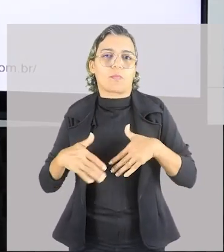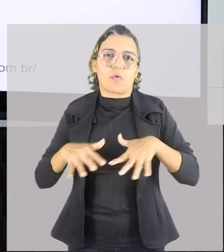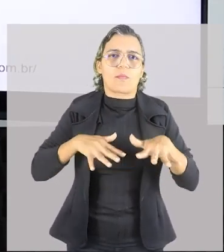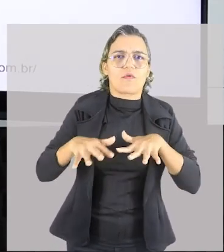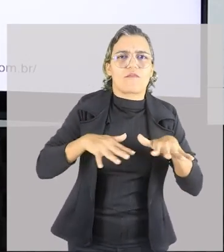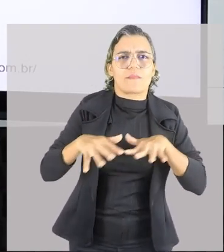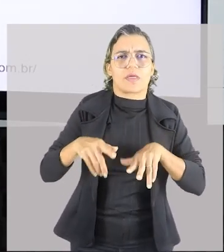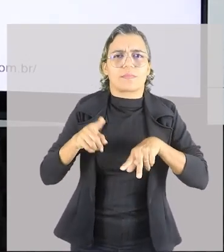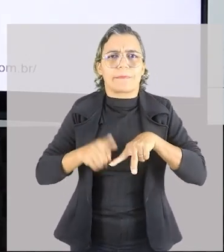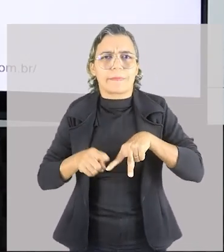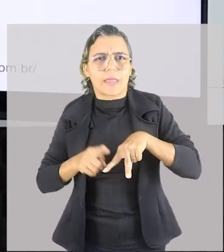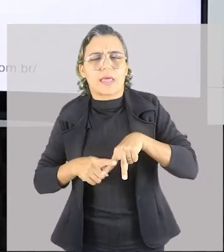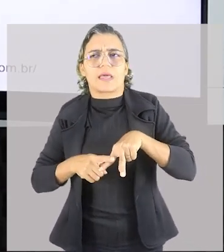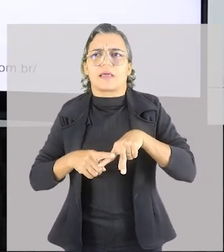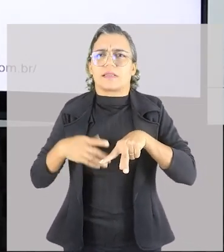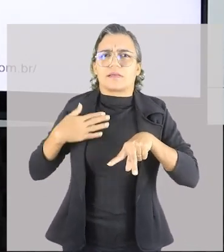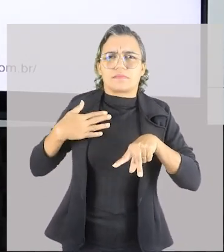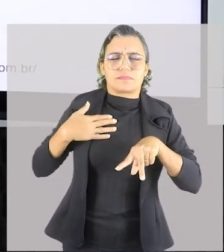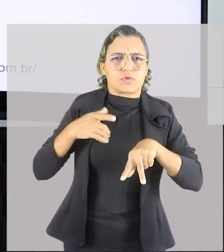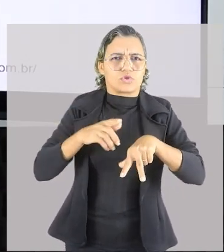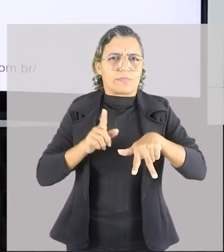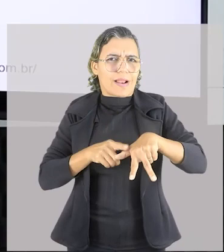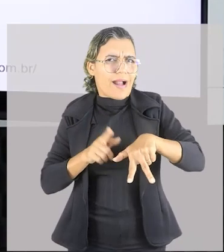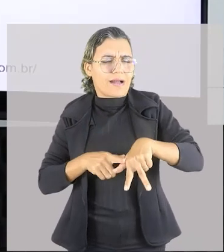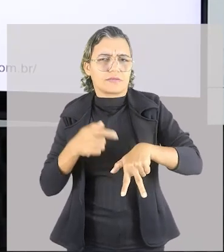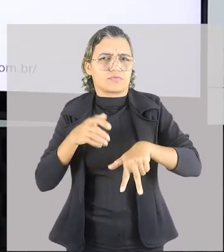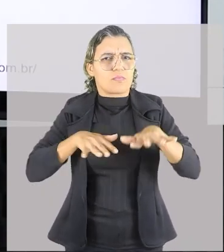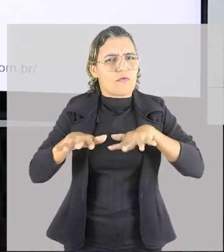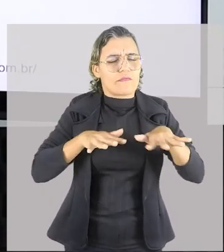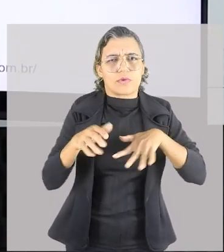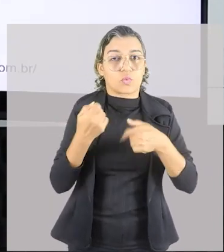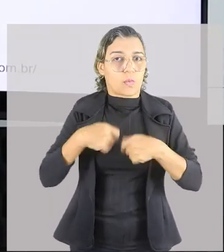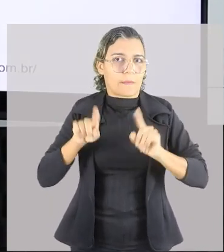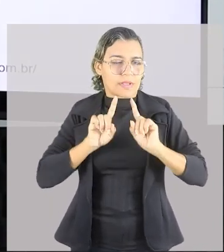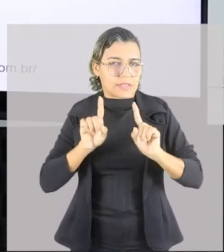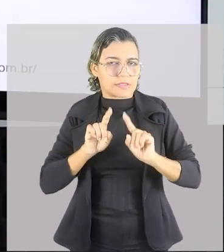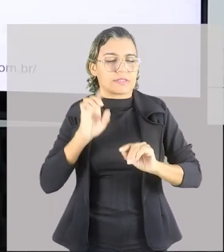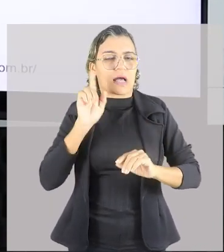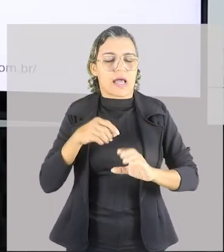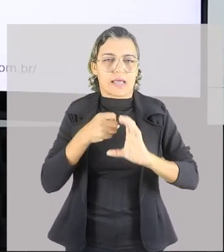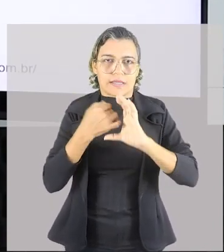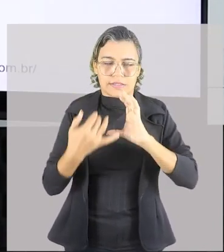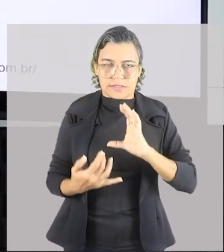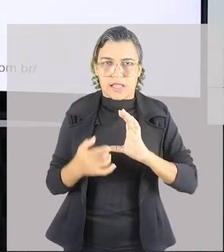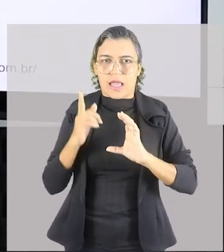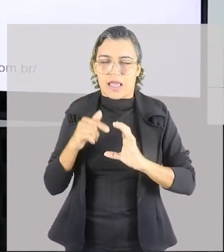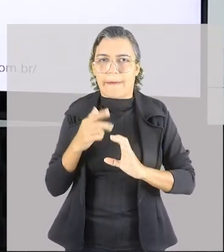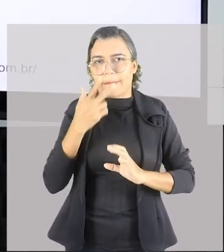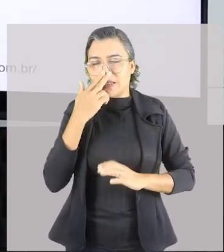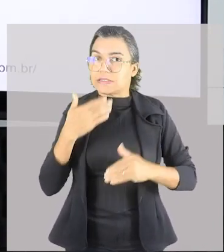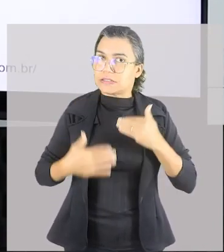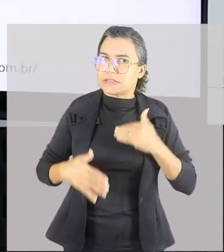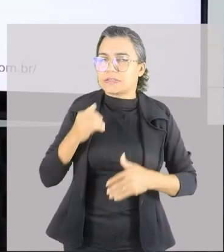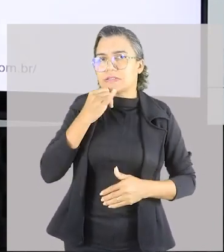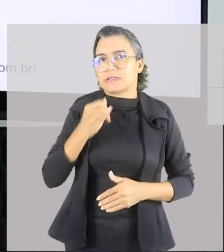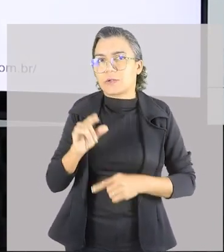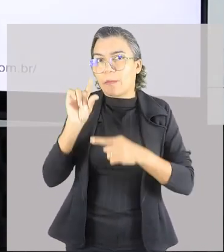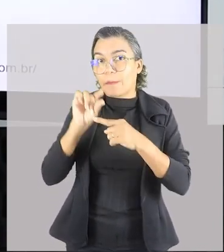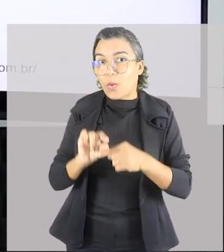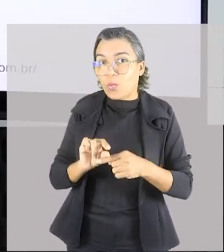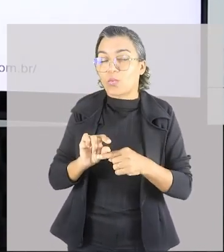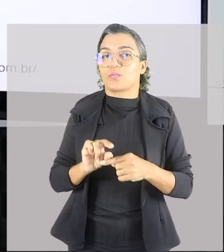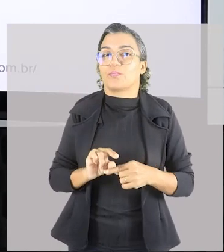de pernas, de tronco, de braço. Aí a gente pode caracterizar como um baixo dispêndio energético.